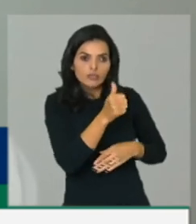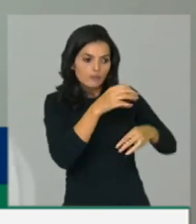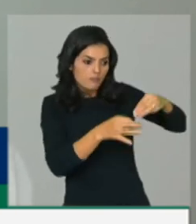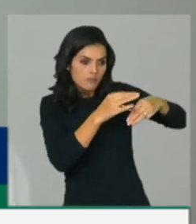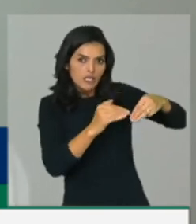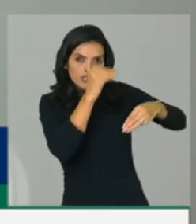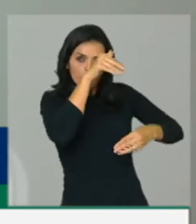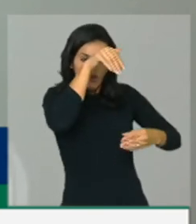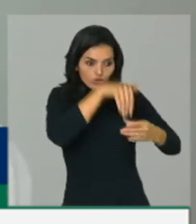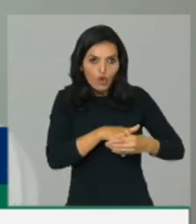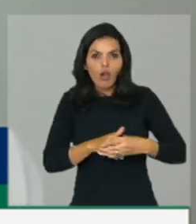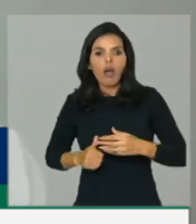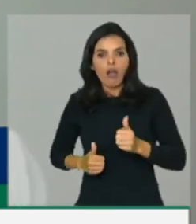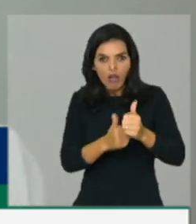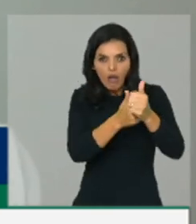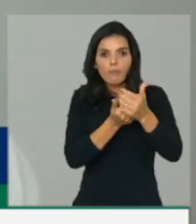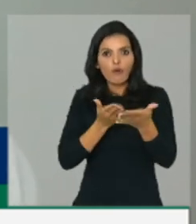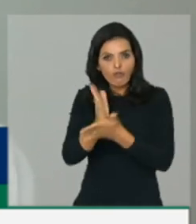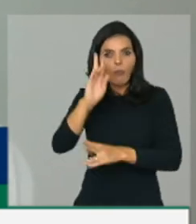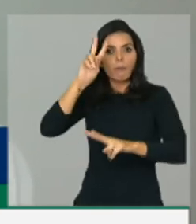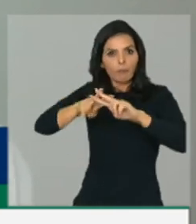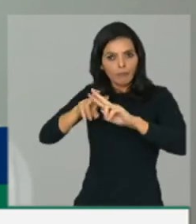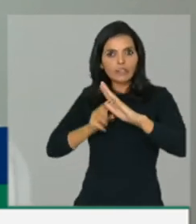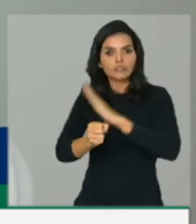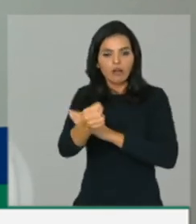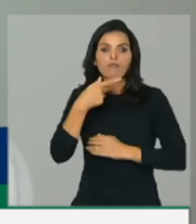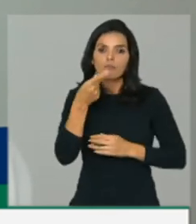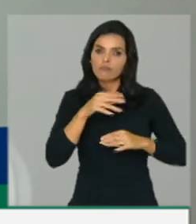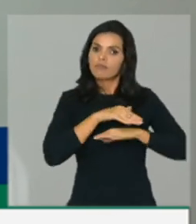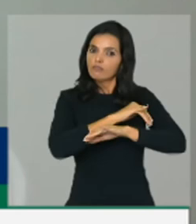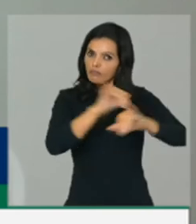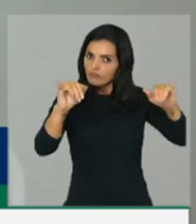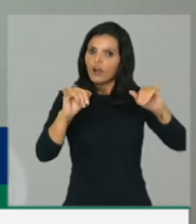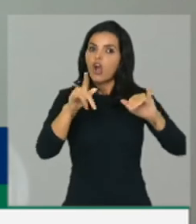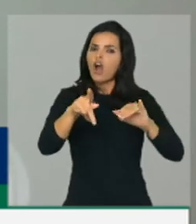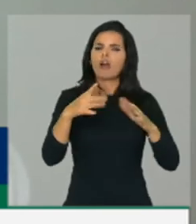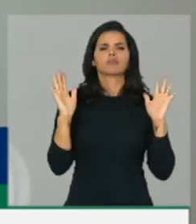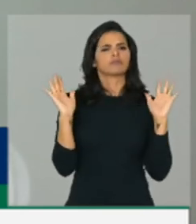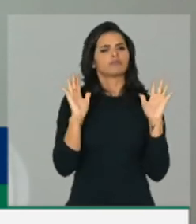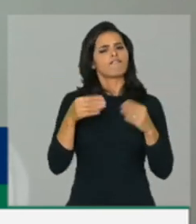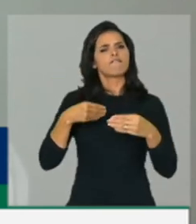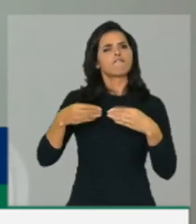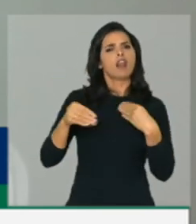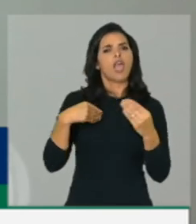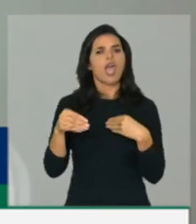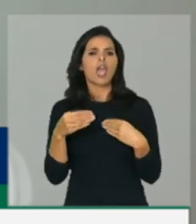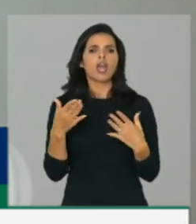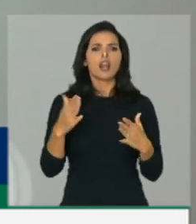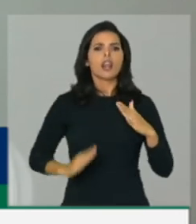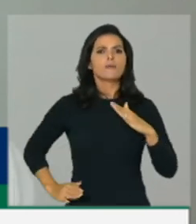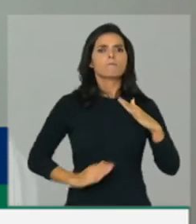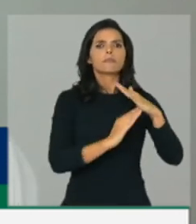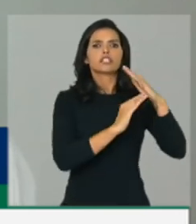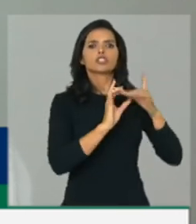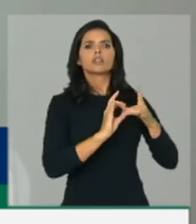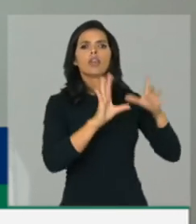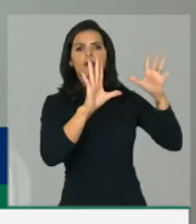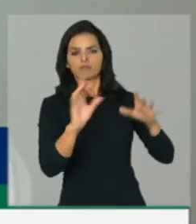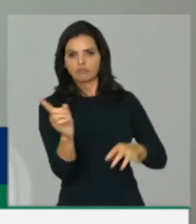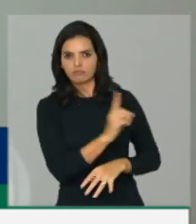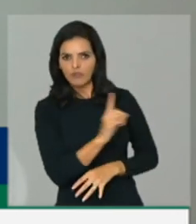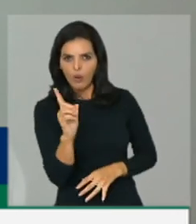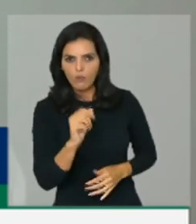Suprema Corte. É um recado muito claro. Não há mais espaço para flexibilizar os limites da democracia e